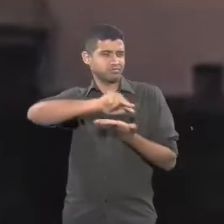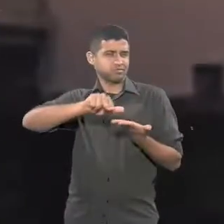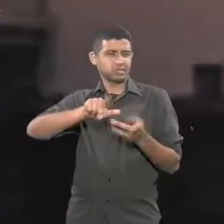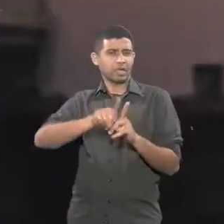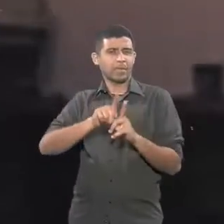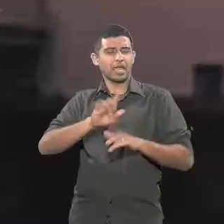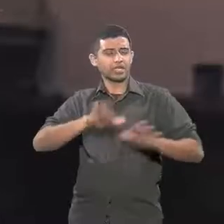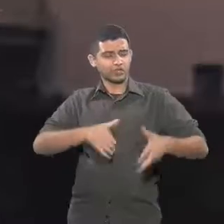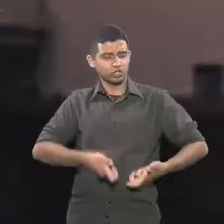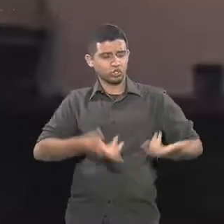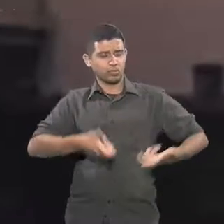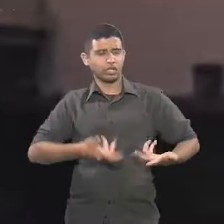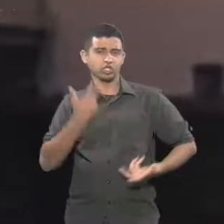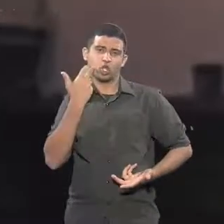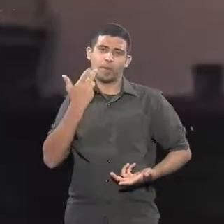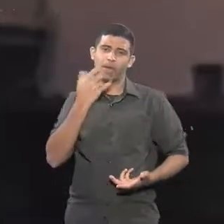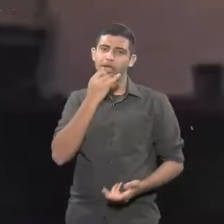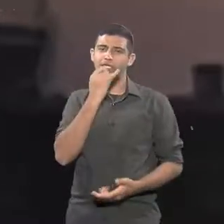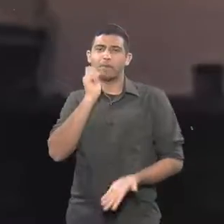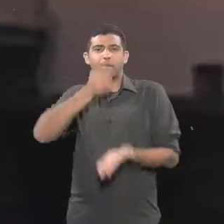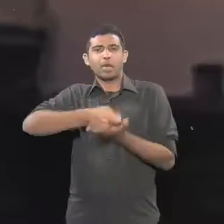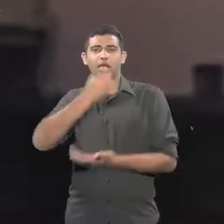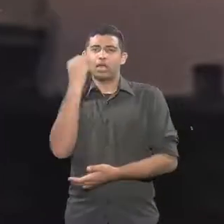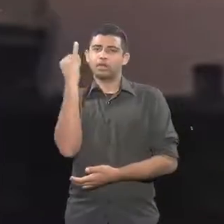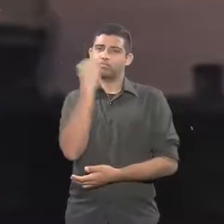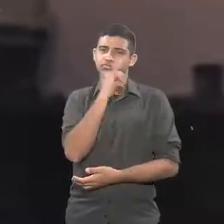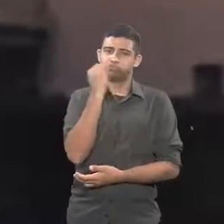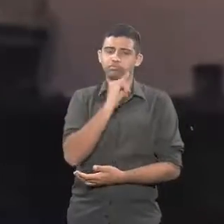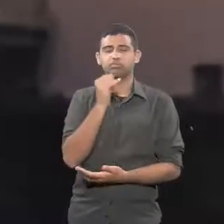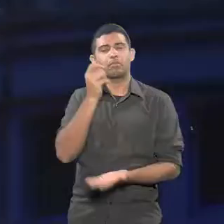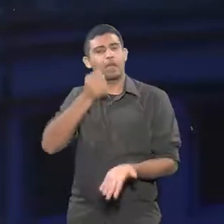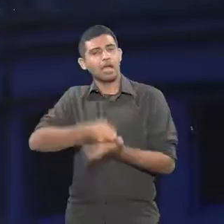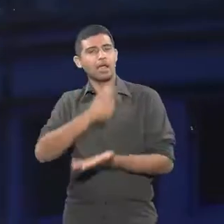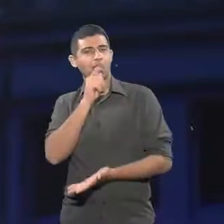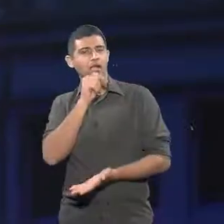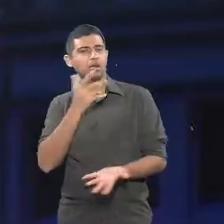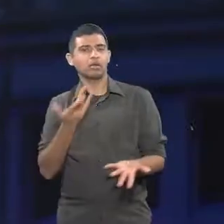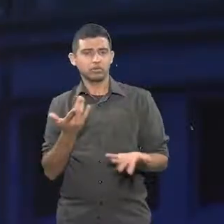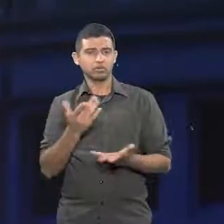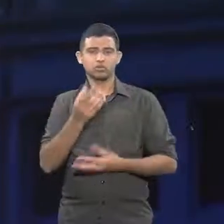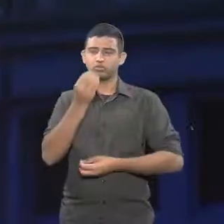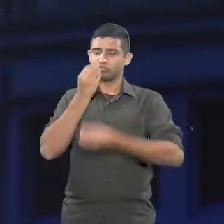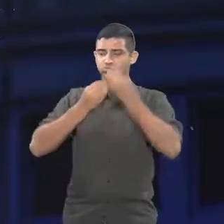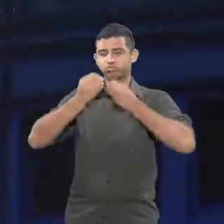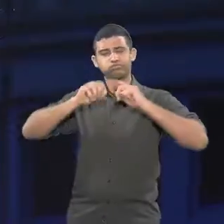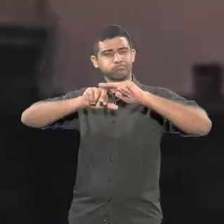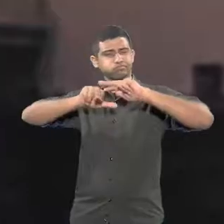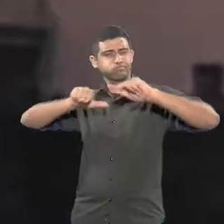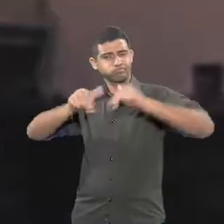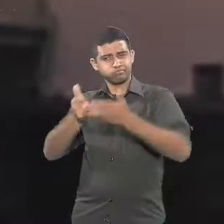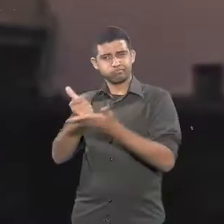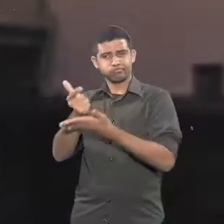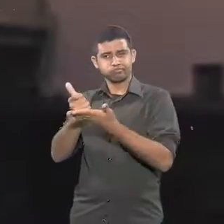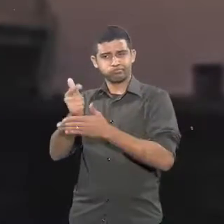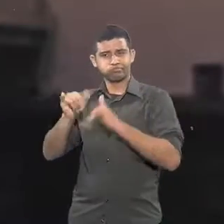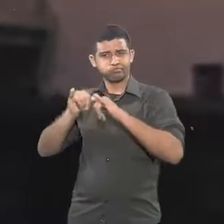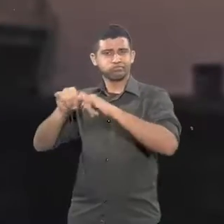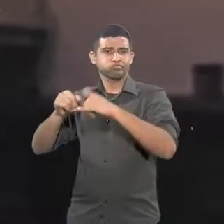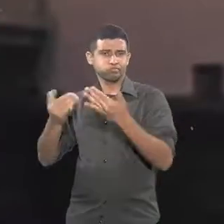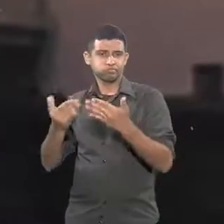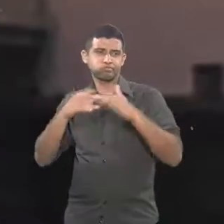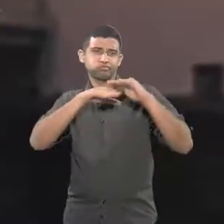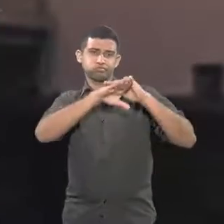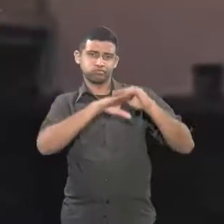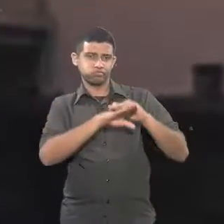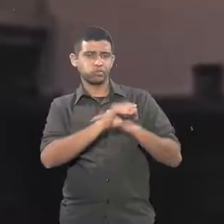que são comuns da família, né? Como energia elétrica, água, né? Os alimentos que adquirem para formar a despensa,